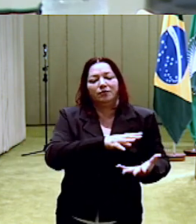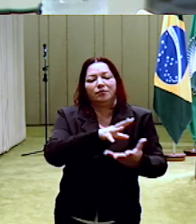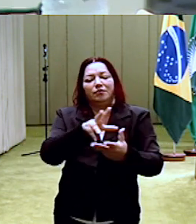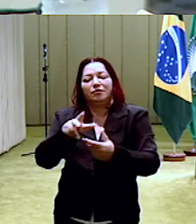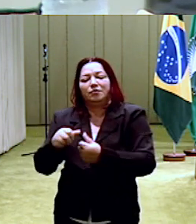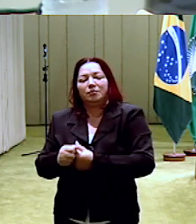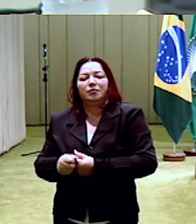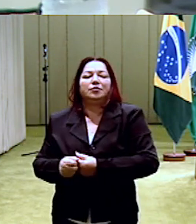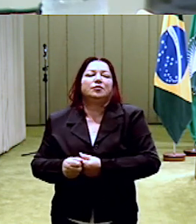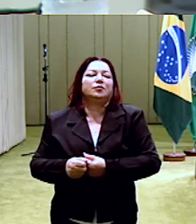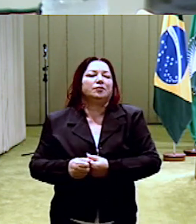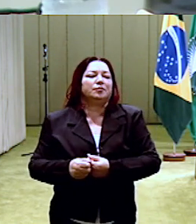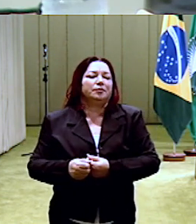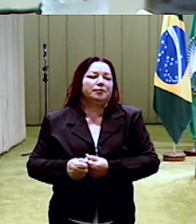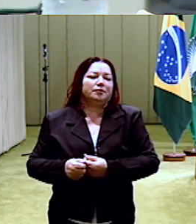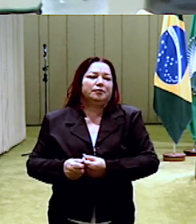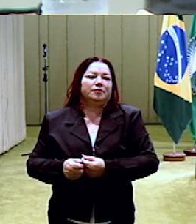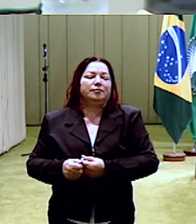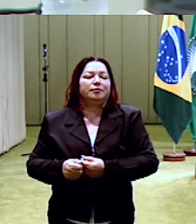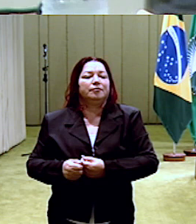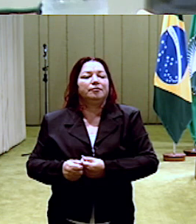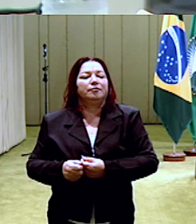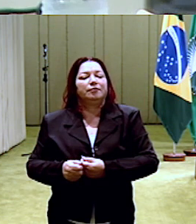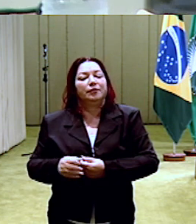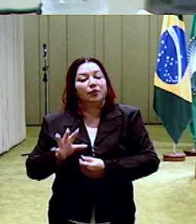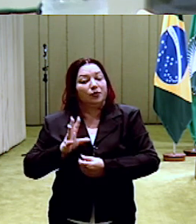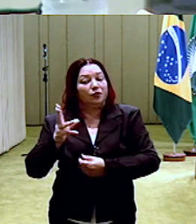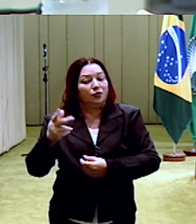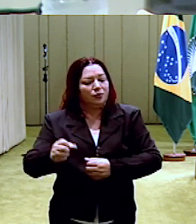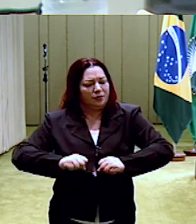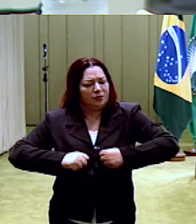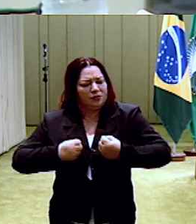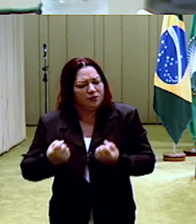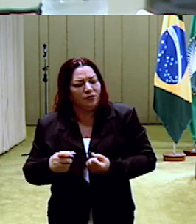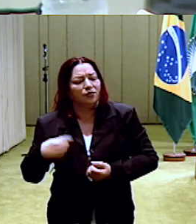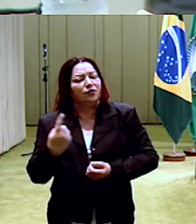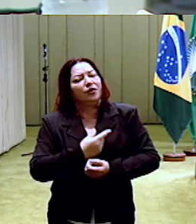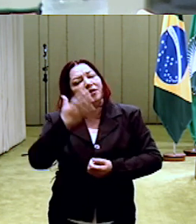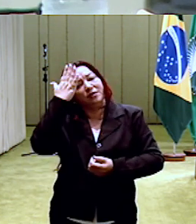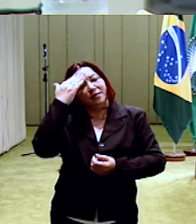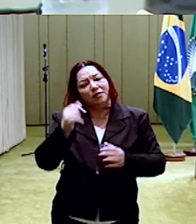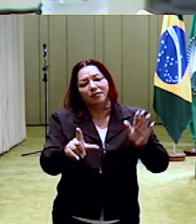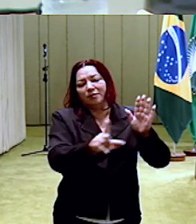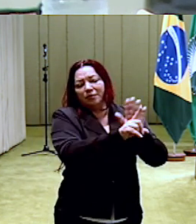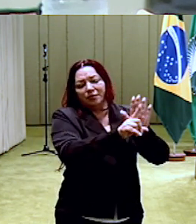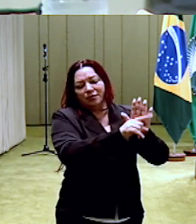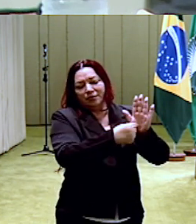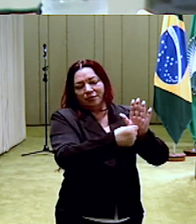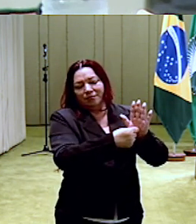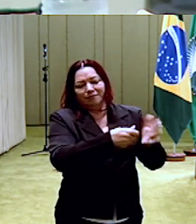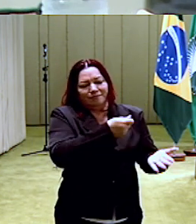das redes de comércio global. Apesar de todo esse esforço doméstico, nós sabemos que nenhuma legislação